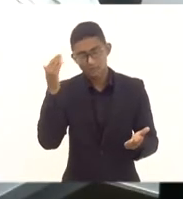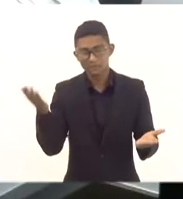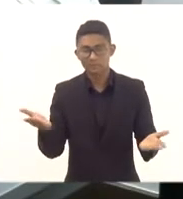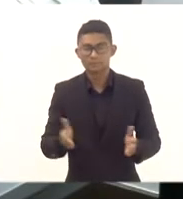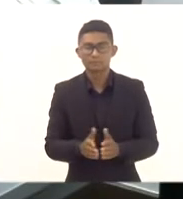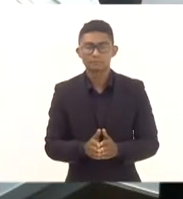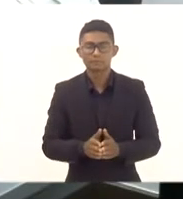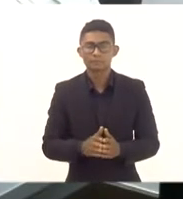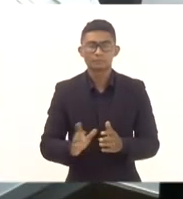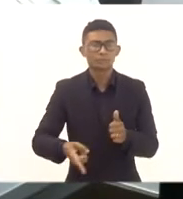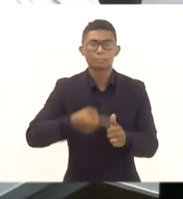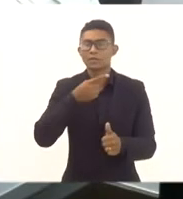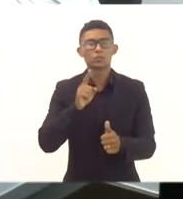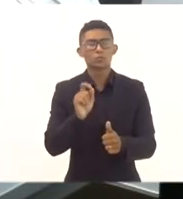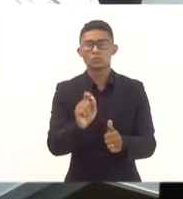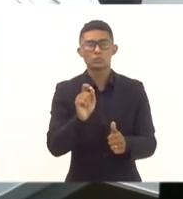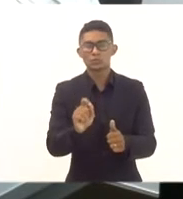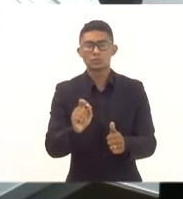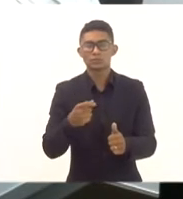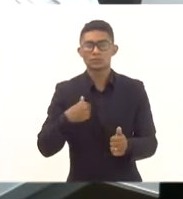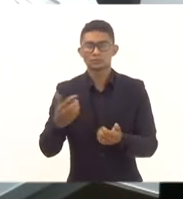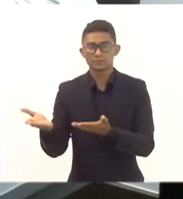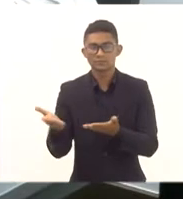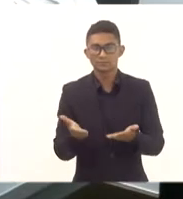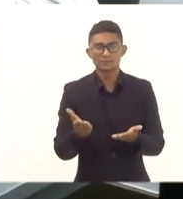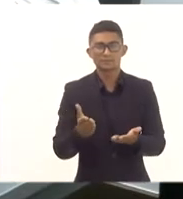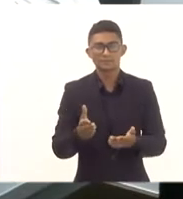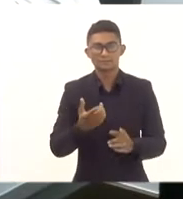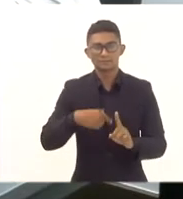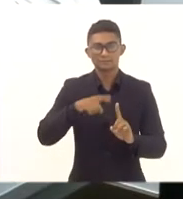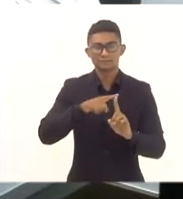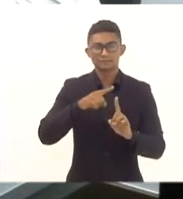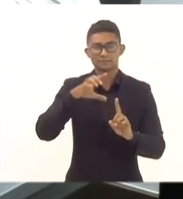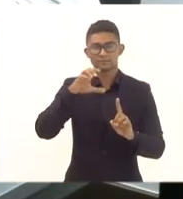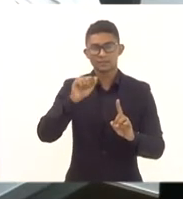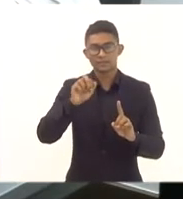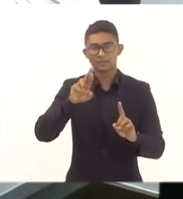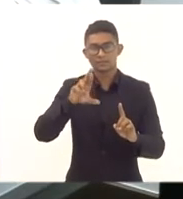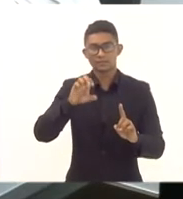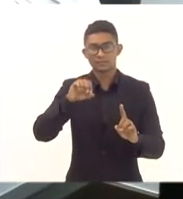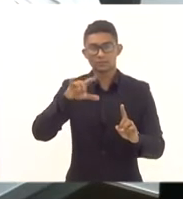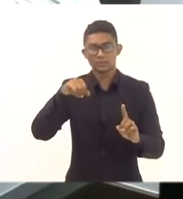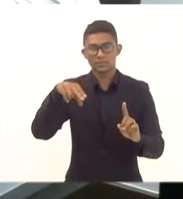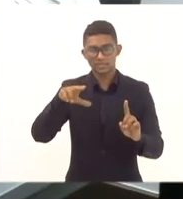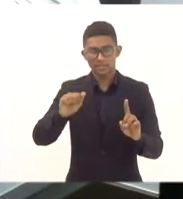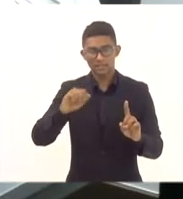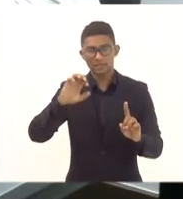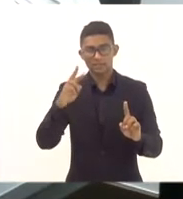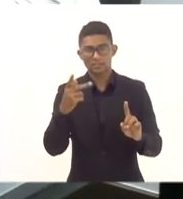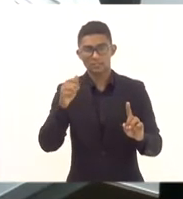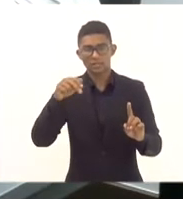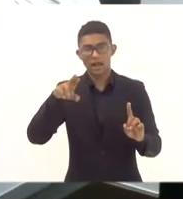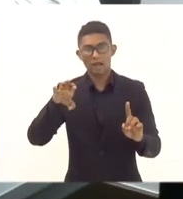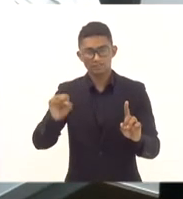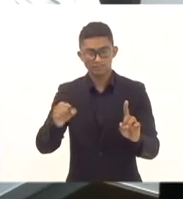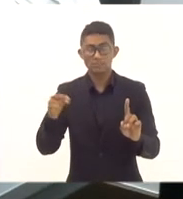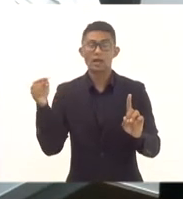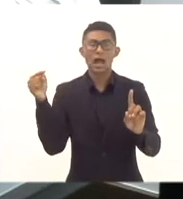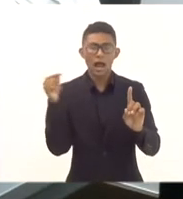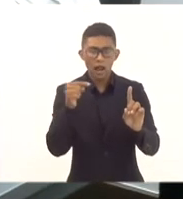primeiramente passar a palavra para Carolina Chaves de Azevedo para Que ela possa fazer uma